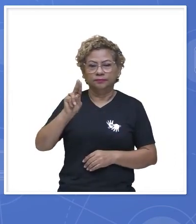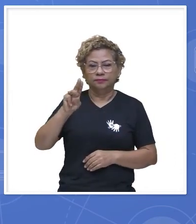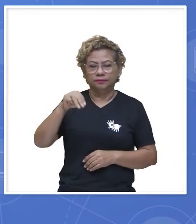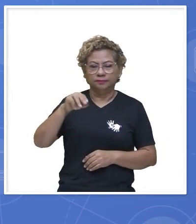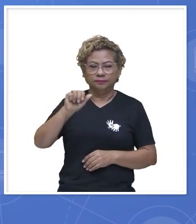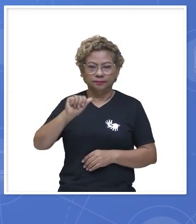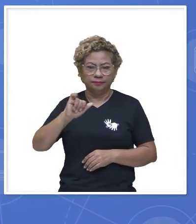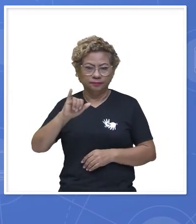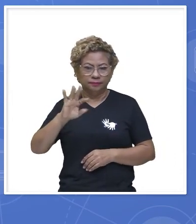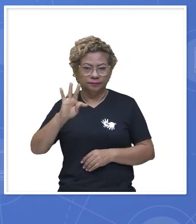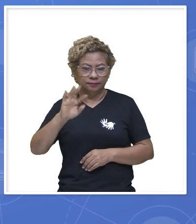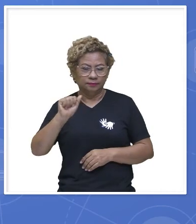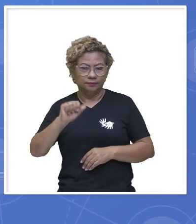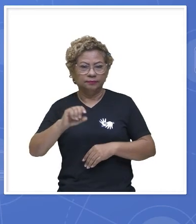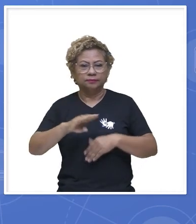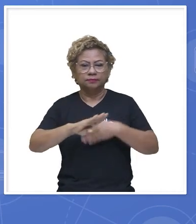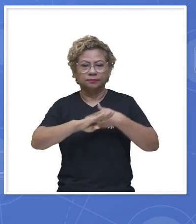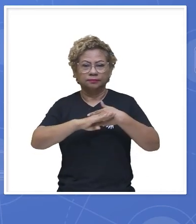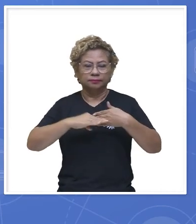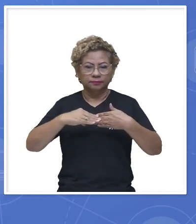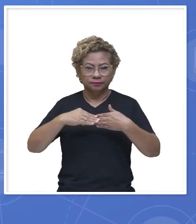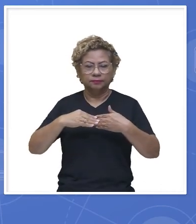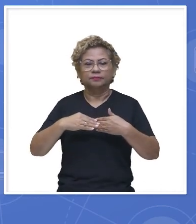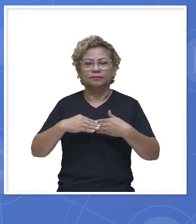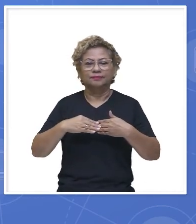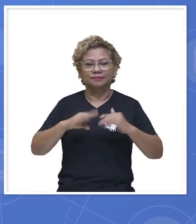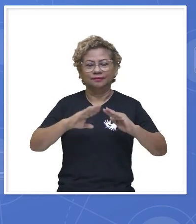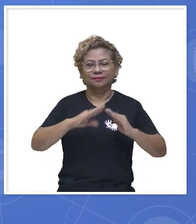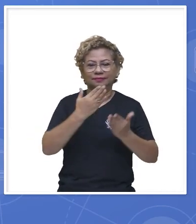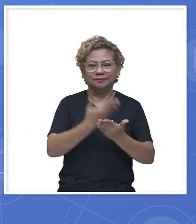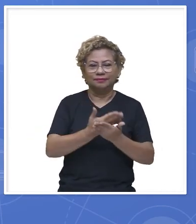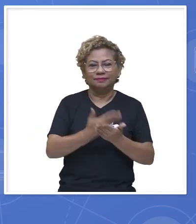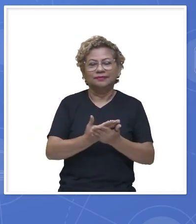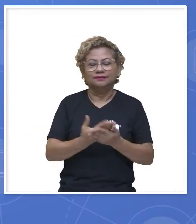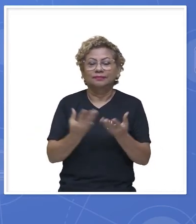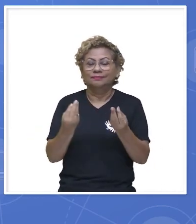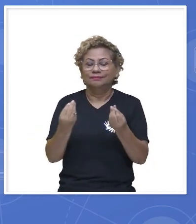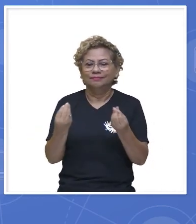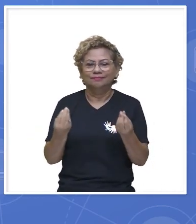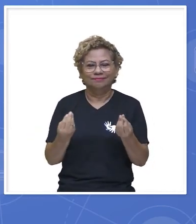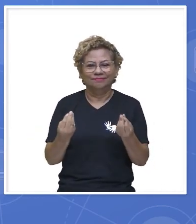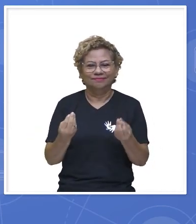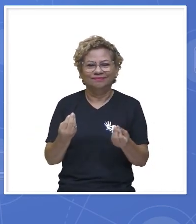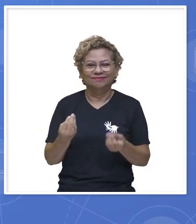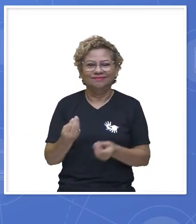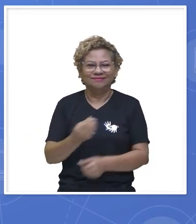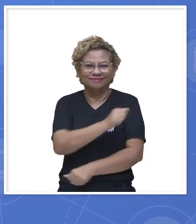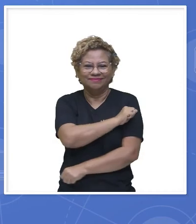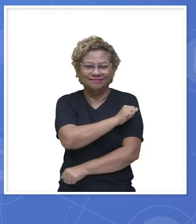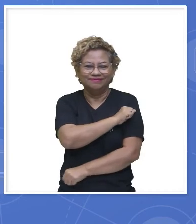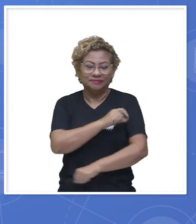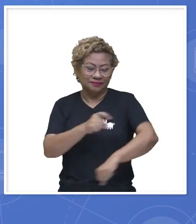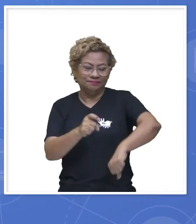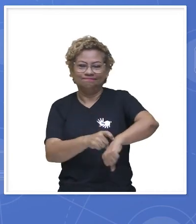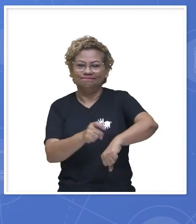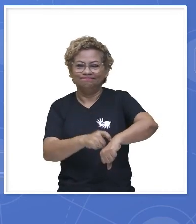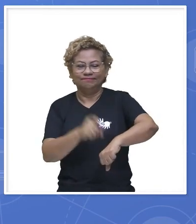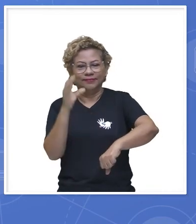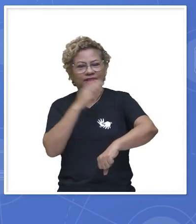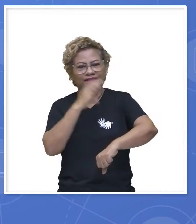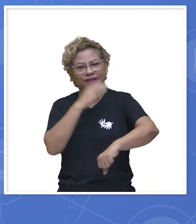que no meio eu vou ter ali 2 elementos, né? Olha só como é que vai ficar, pessoal. Vejam,